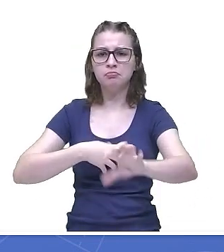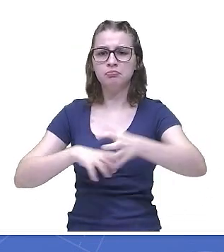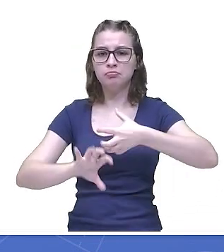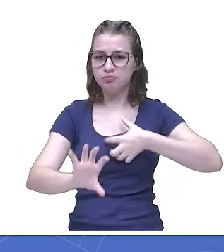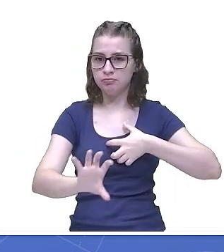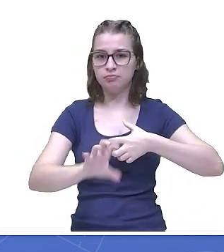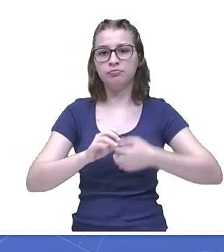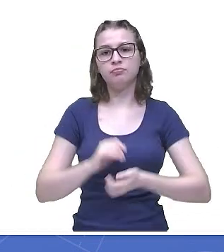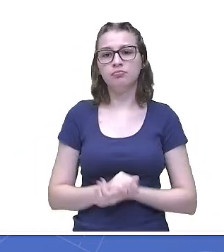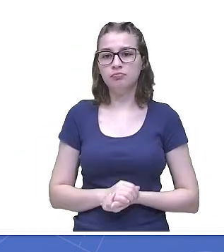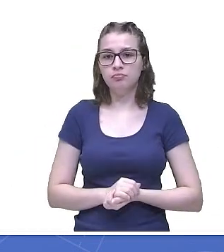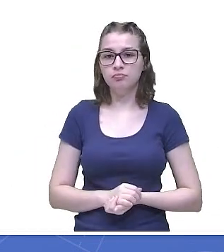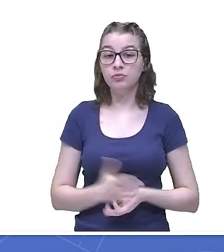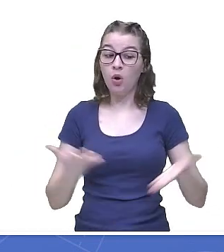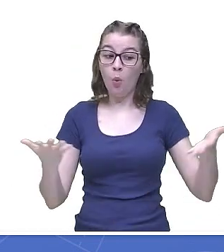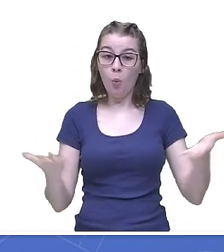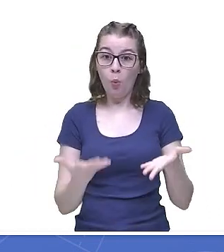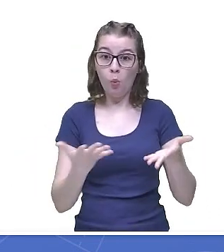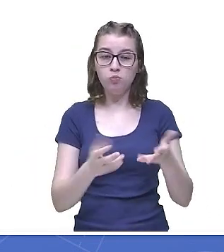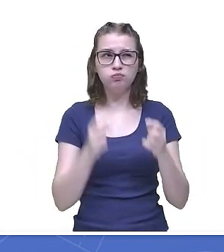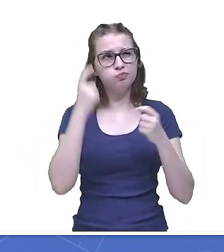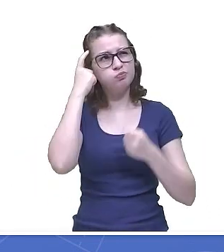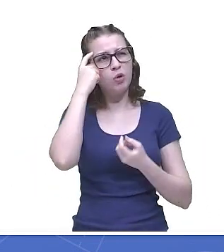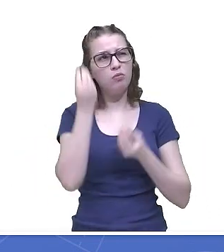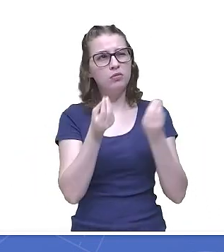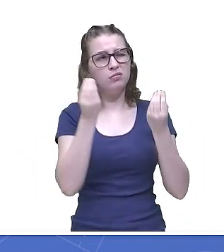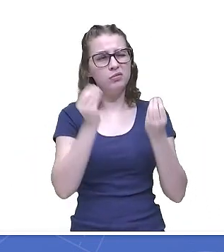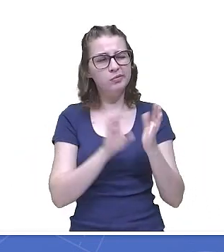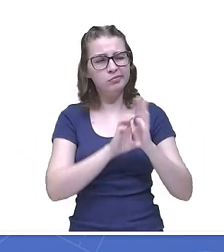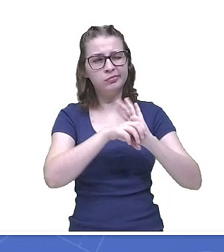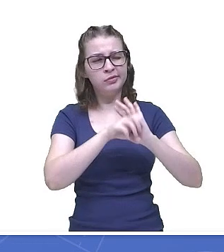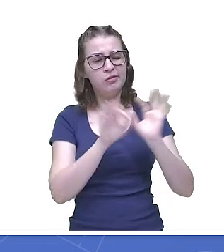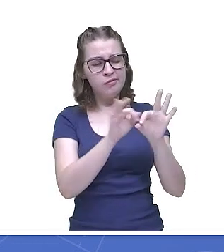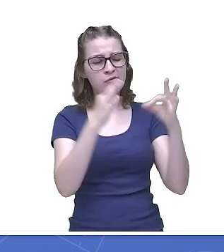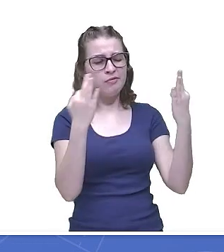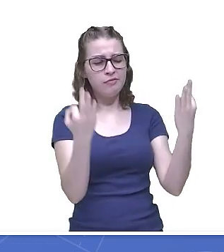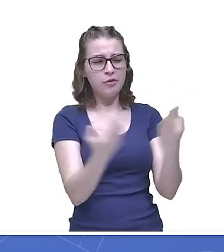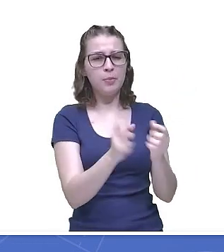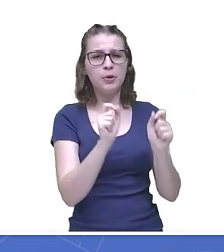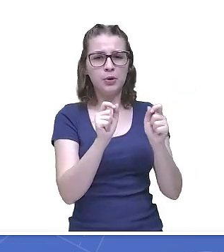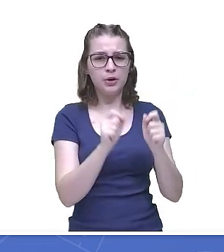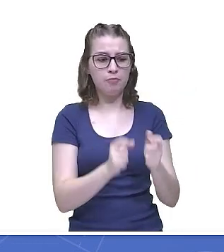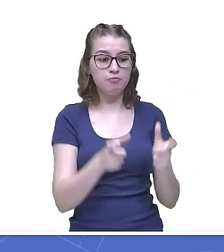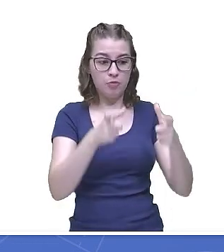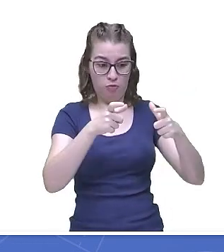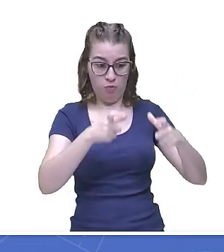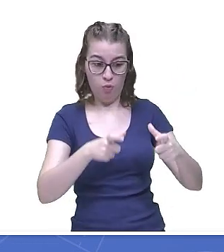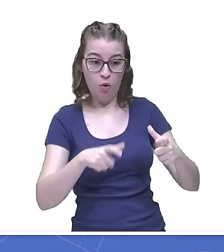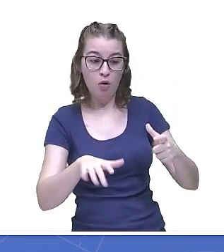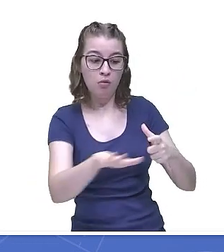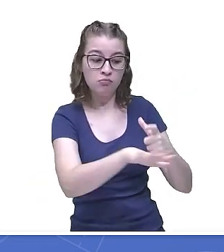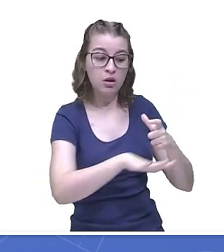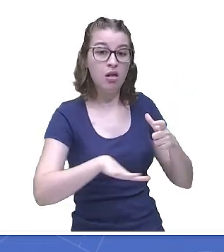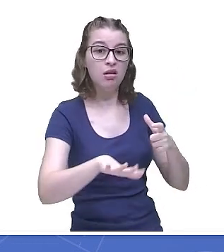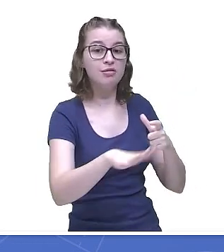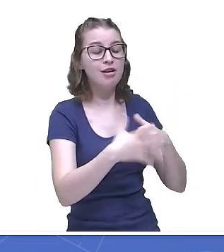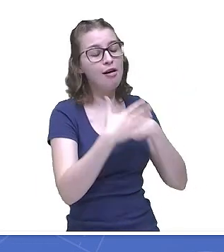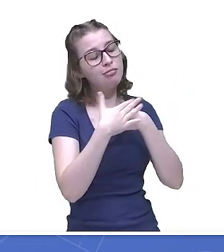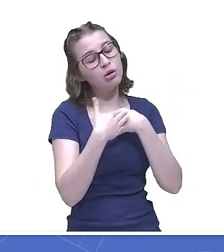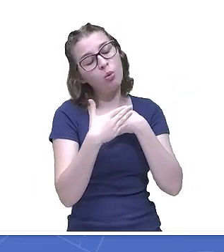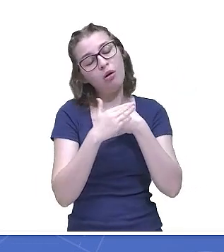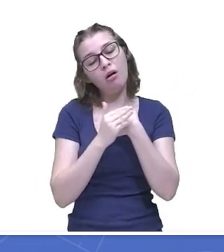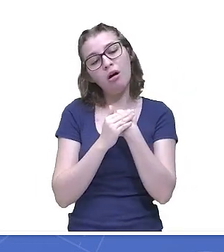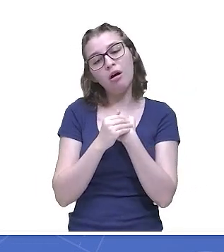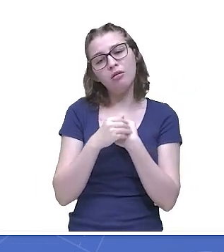que nós temos de família é essa. É o local, né, do carinho, da compreensão,